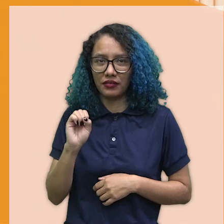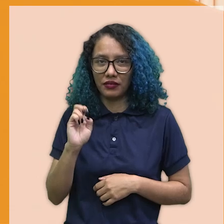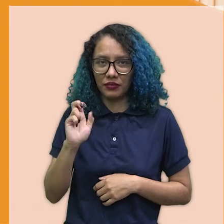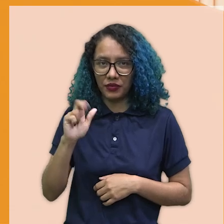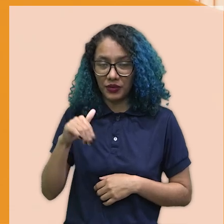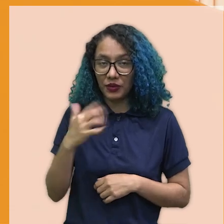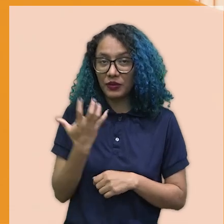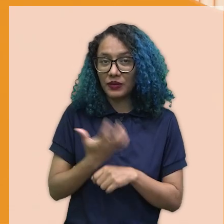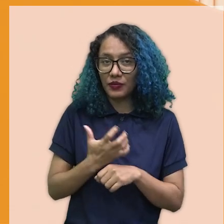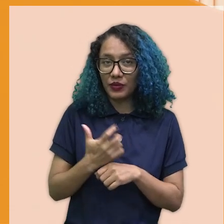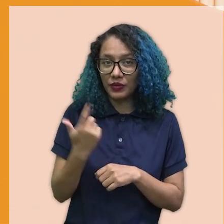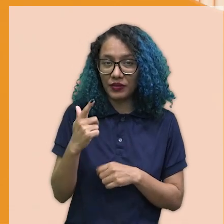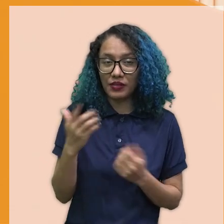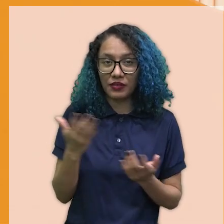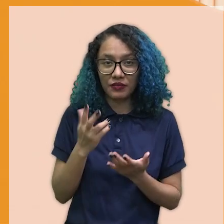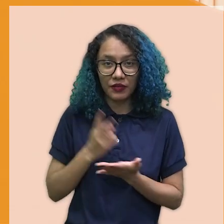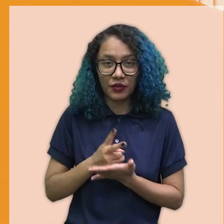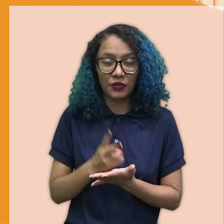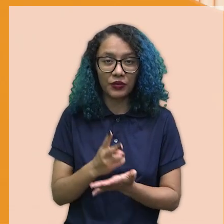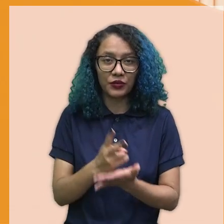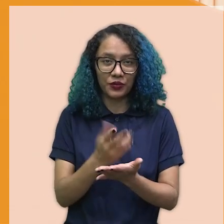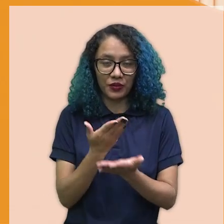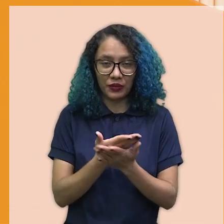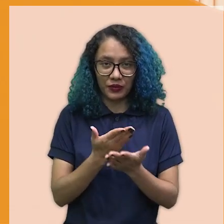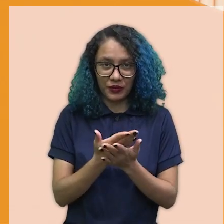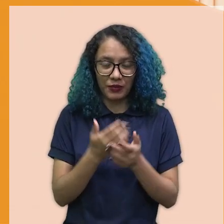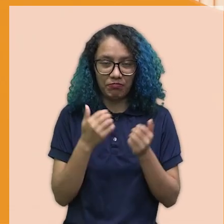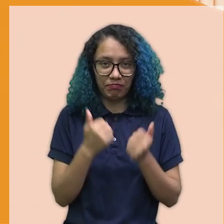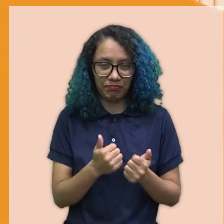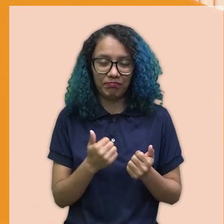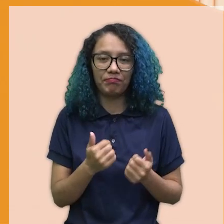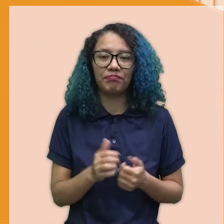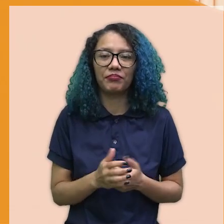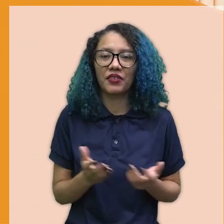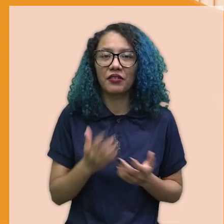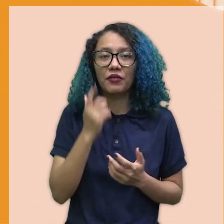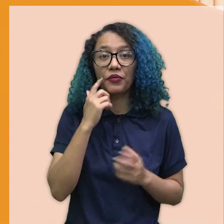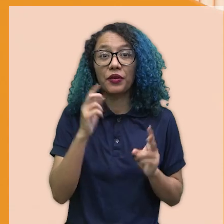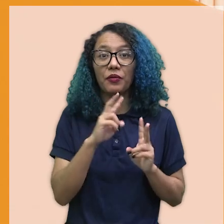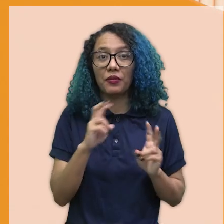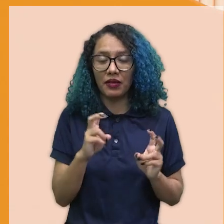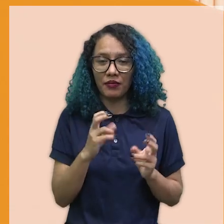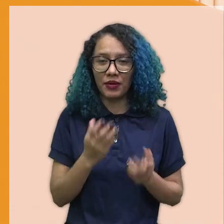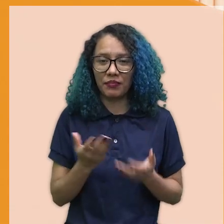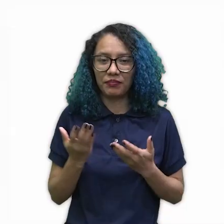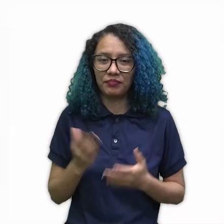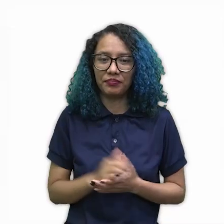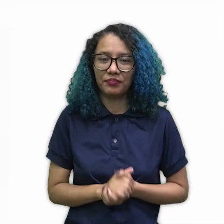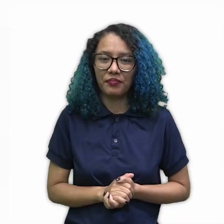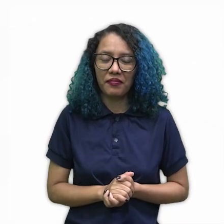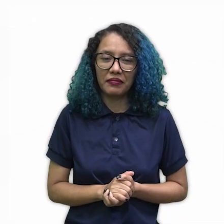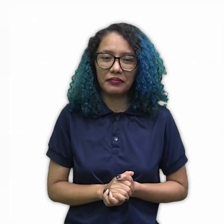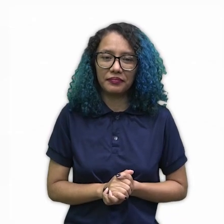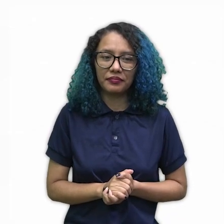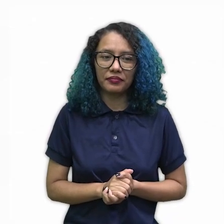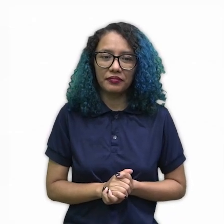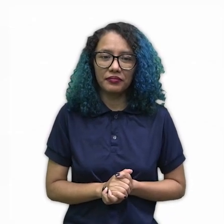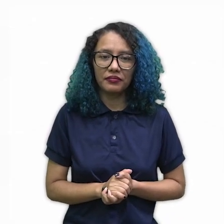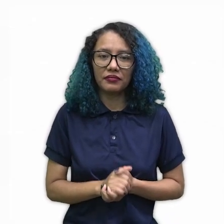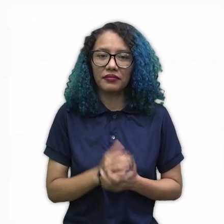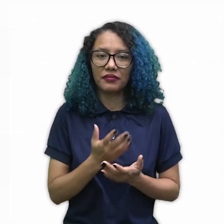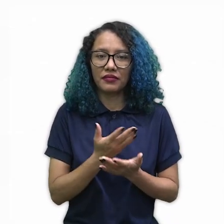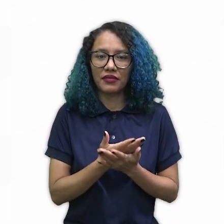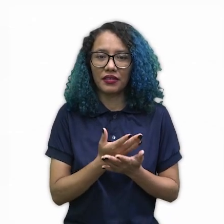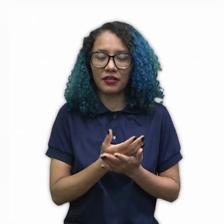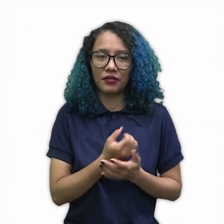de Geografia, e eu vou dar continuidade às nossas atividades. Vamos verificar o objeto de conhecimento da nossa aula. Estamos na aula de